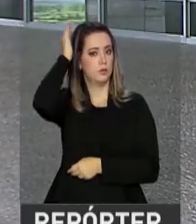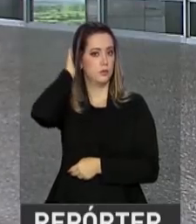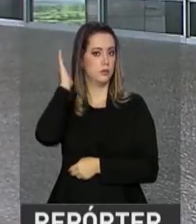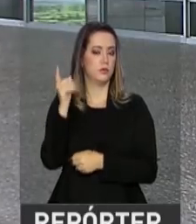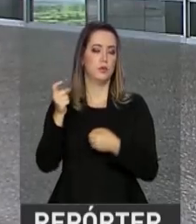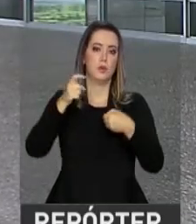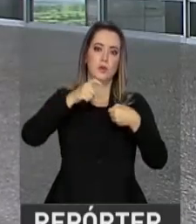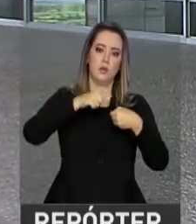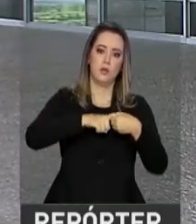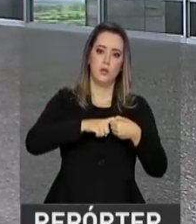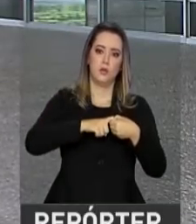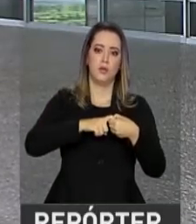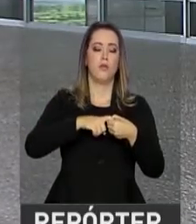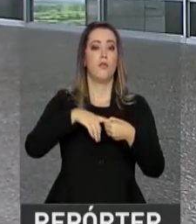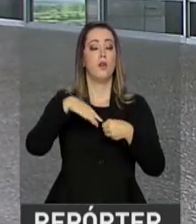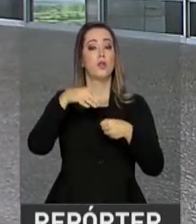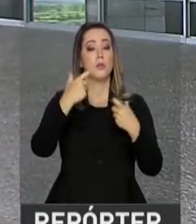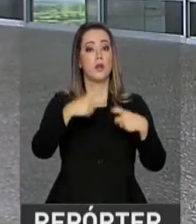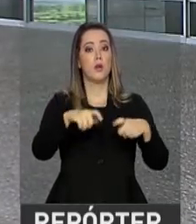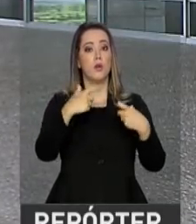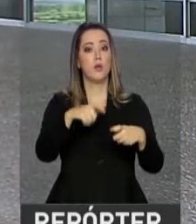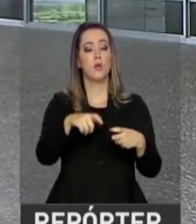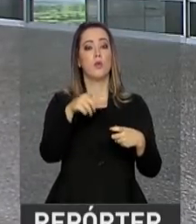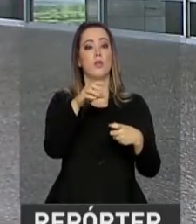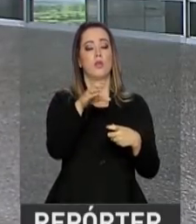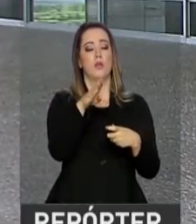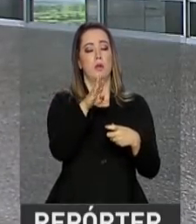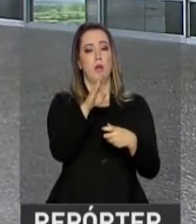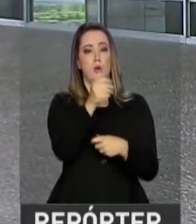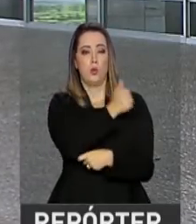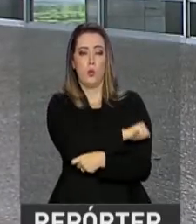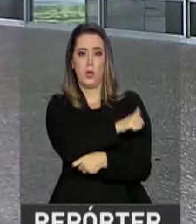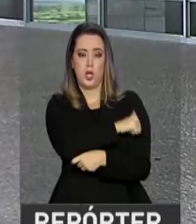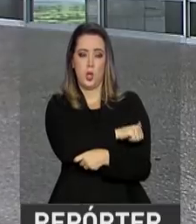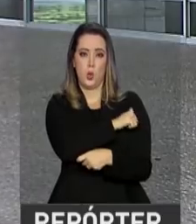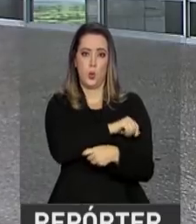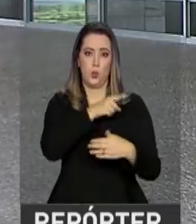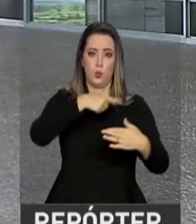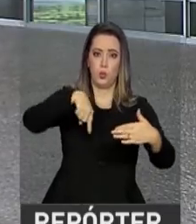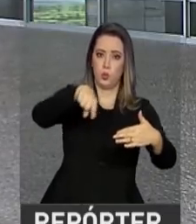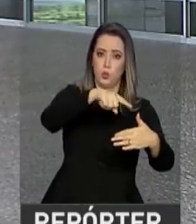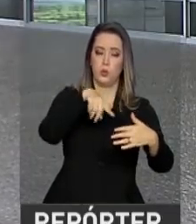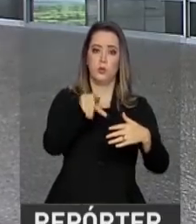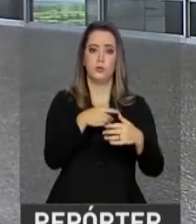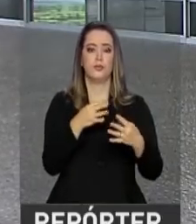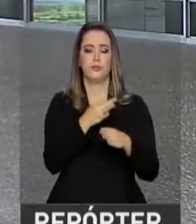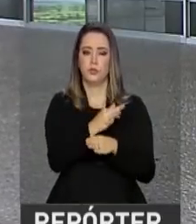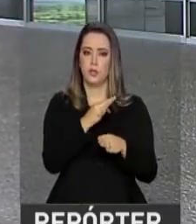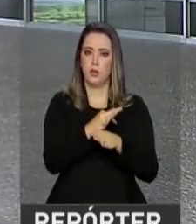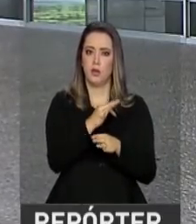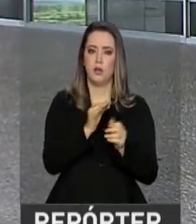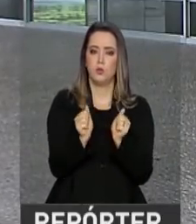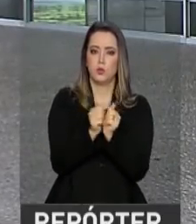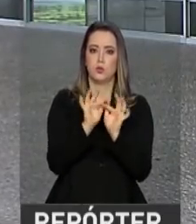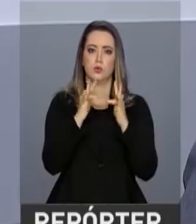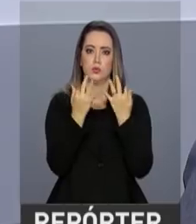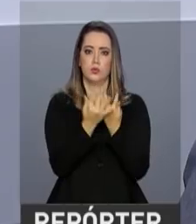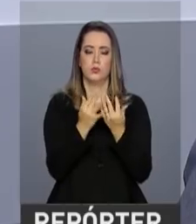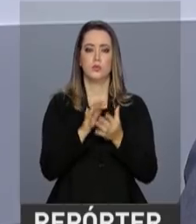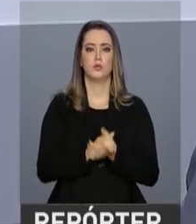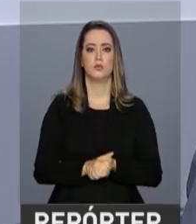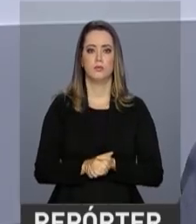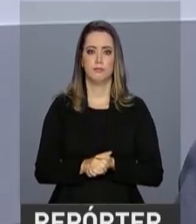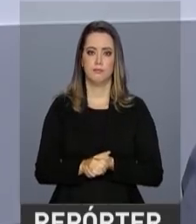temer volta para a base naval de restinga de marambaia no rio de janeiro onde passa o carnaval com a família